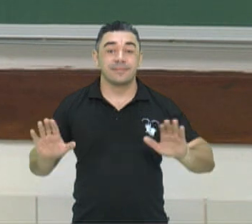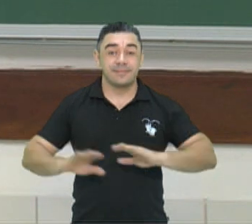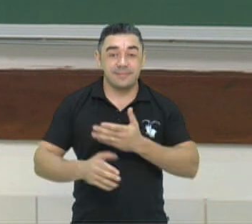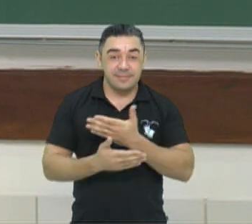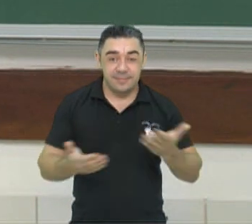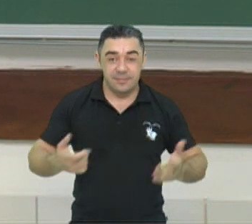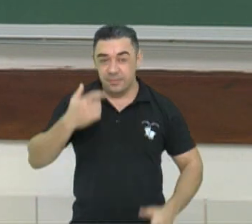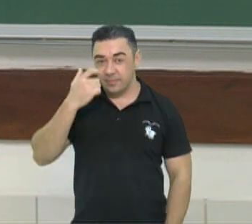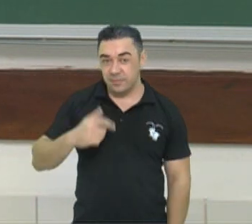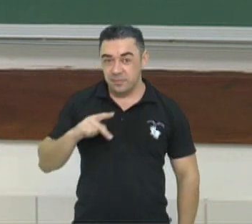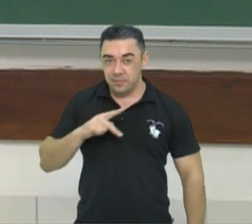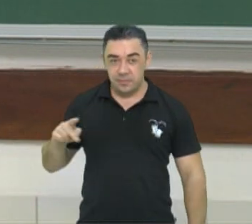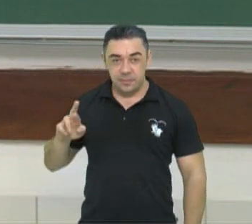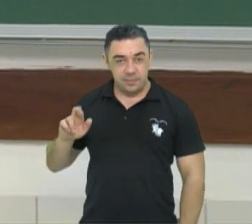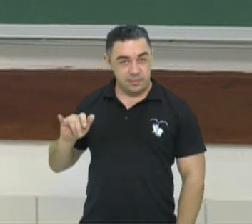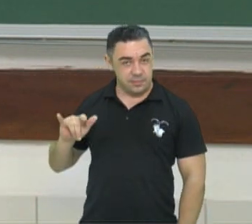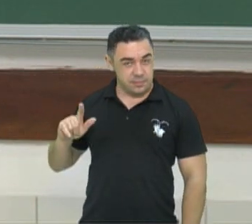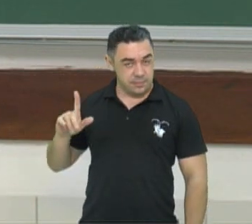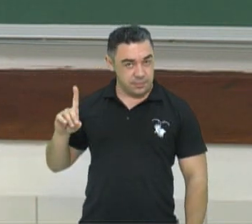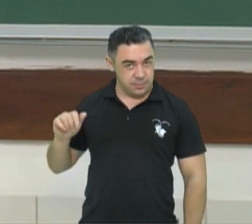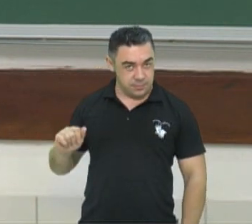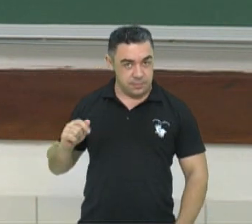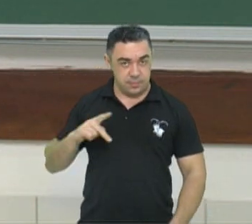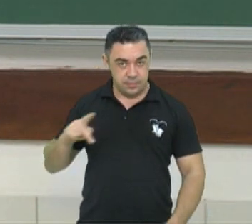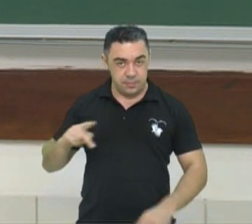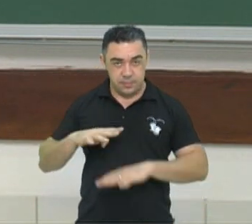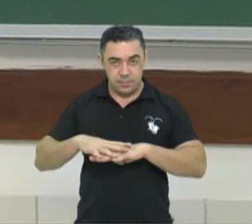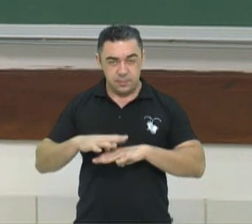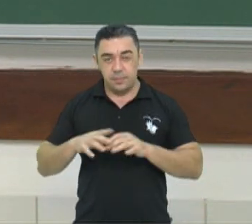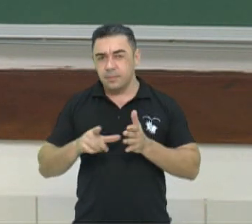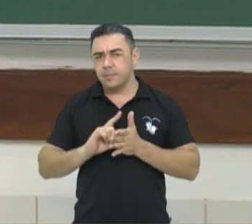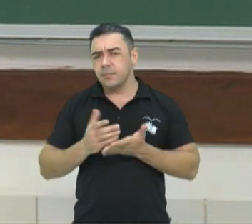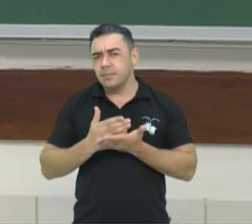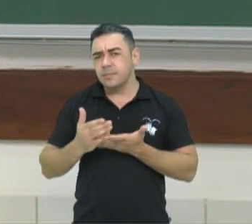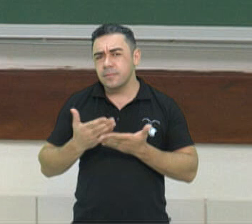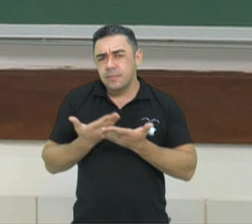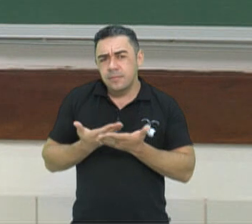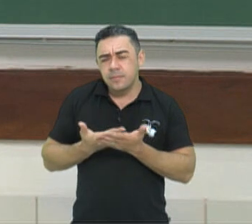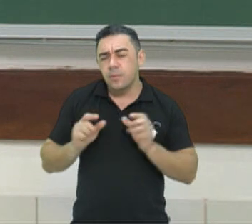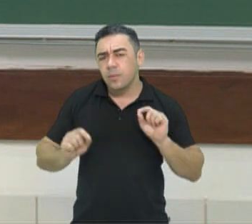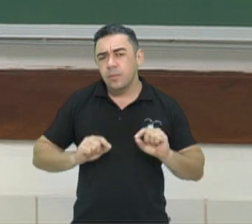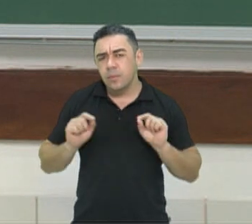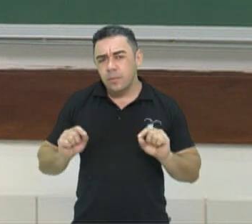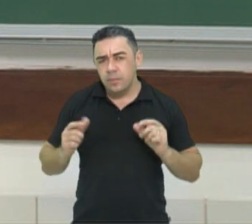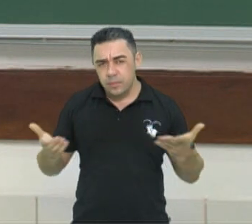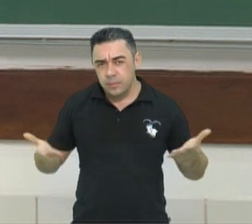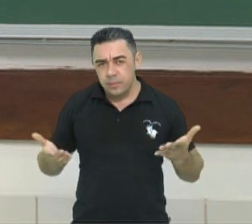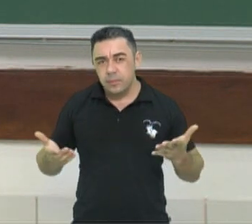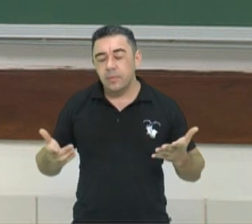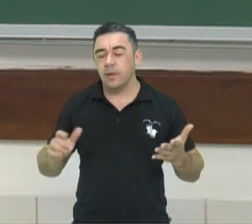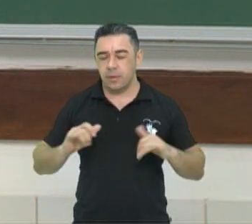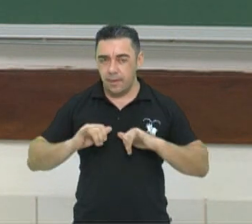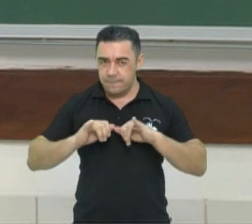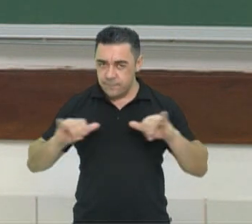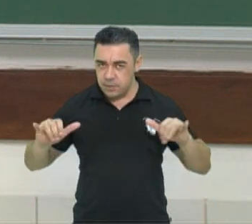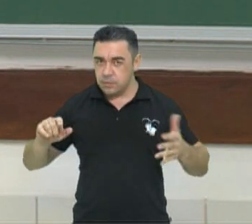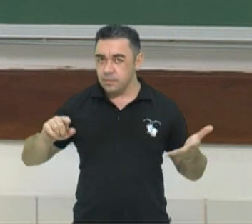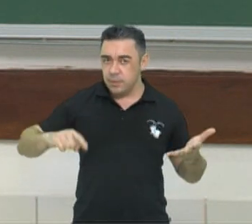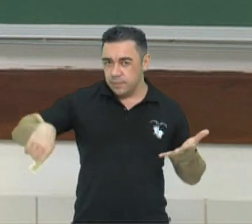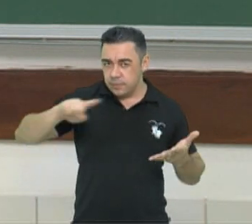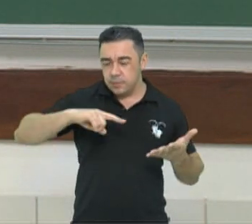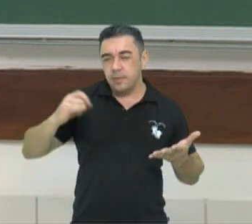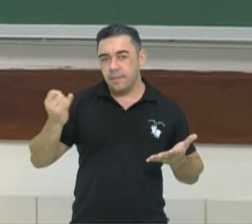Olá, eu sou a professora Railda de Matemática. Antes de darmos início à aula de hoje, eu vou passar alguns recados, né,